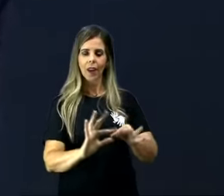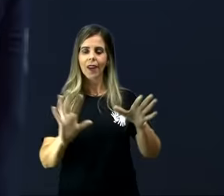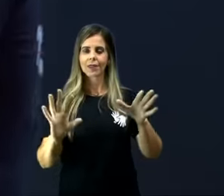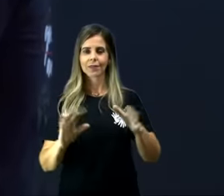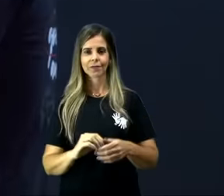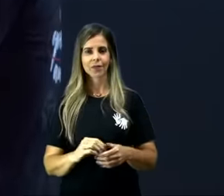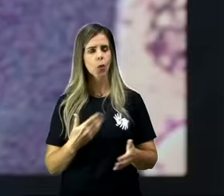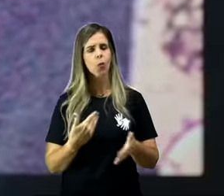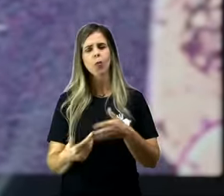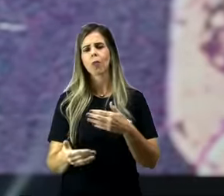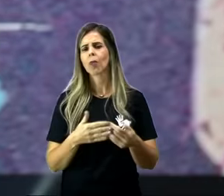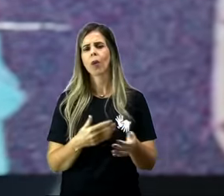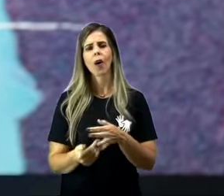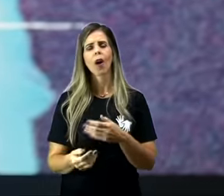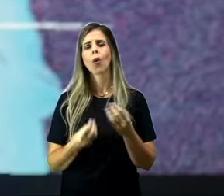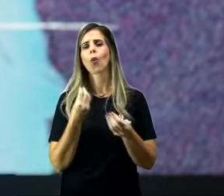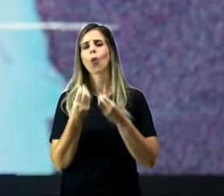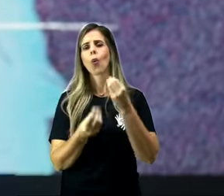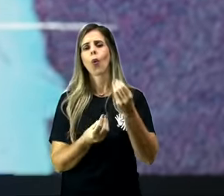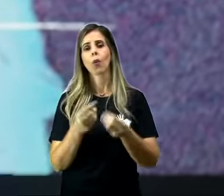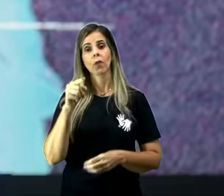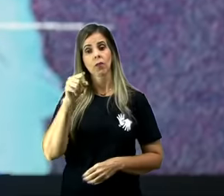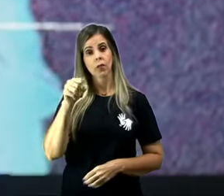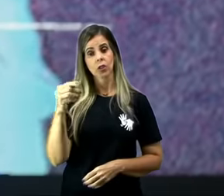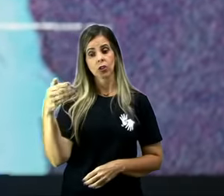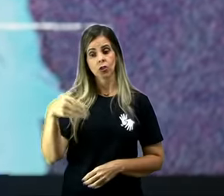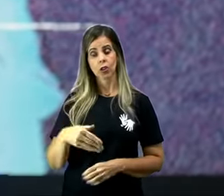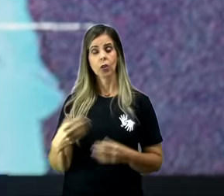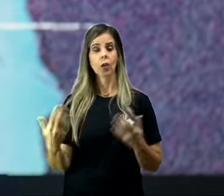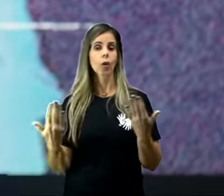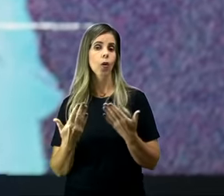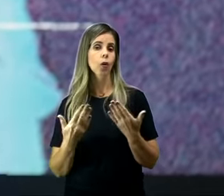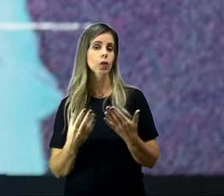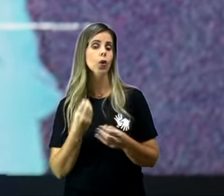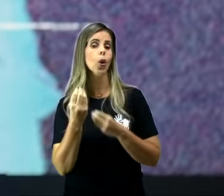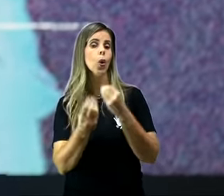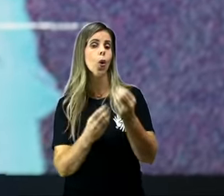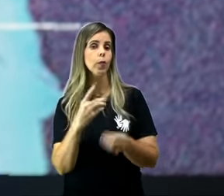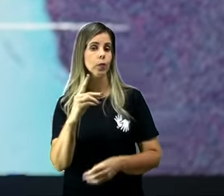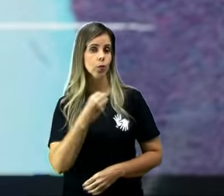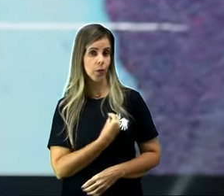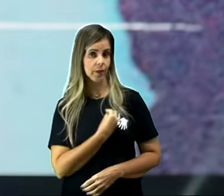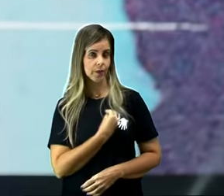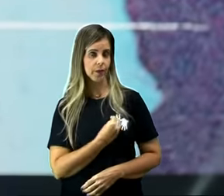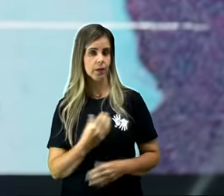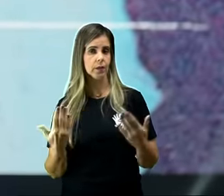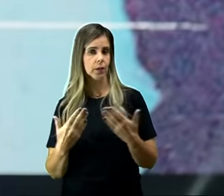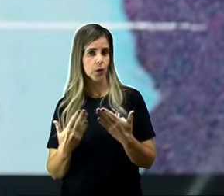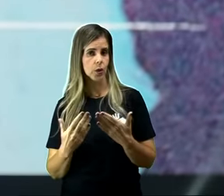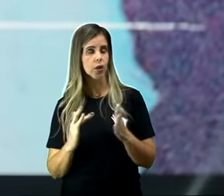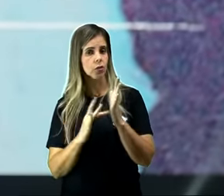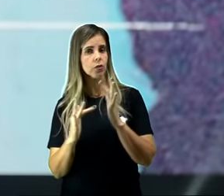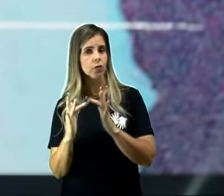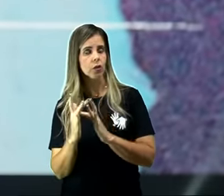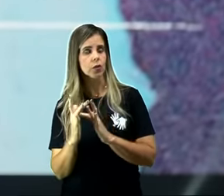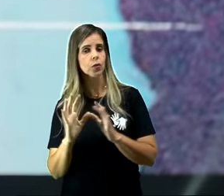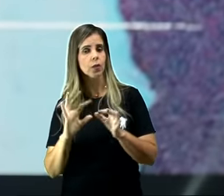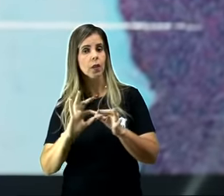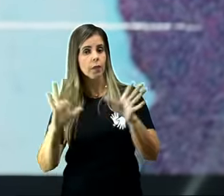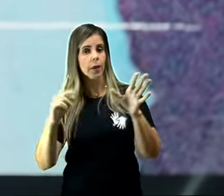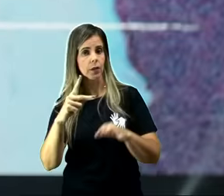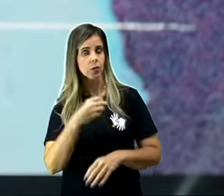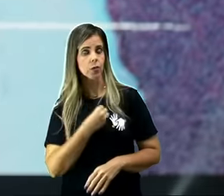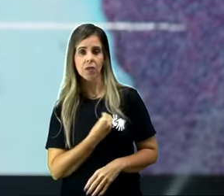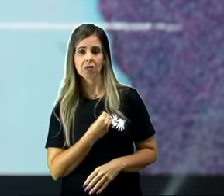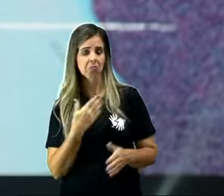como você chegou aqui hoje mesmo, Jesus pode libertar qualquer um. Pai, você tem noção de como é que eu cheguei aqui? Jesus pode